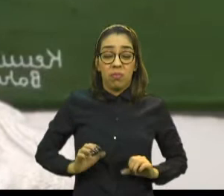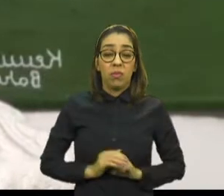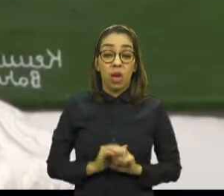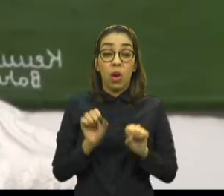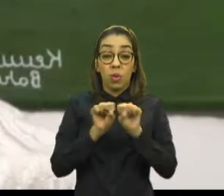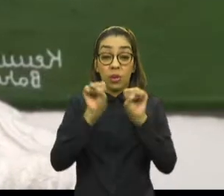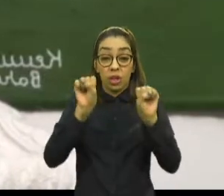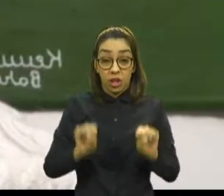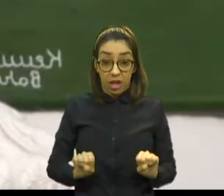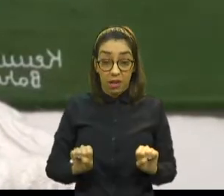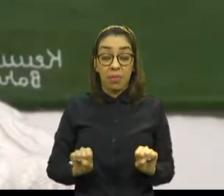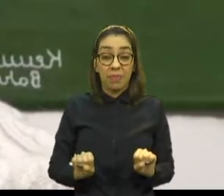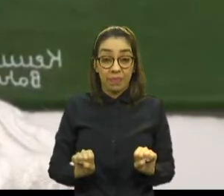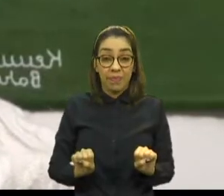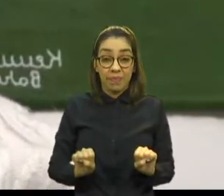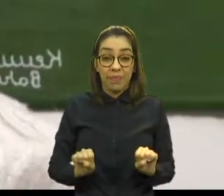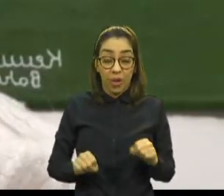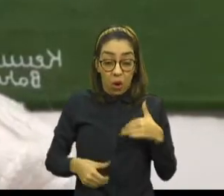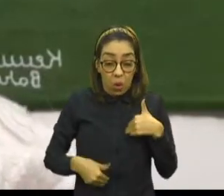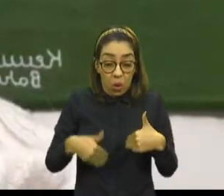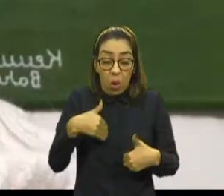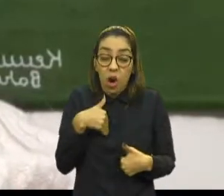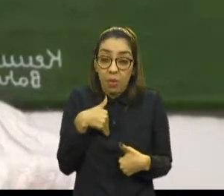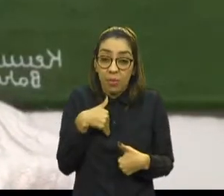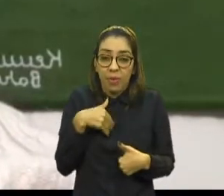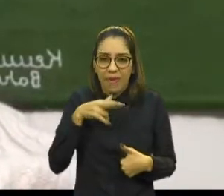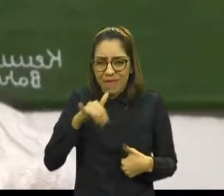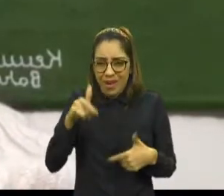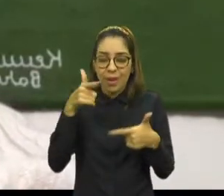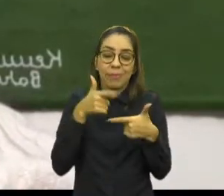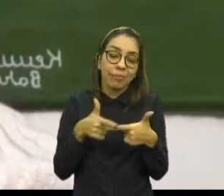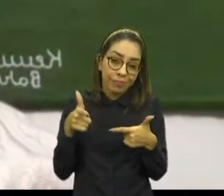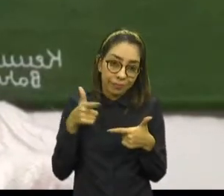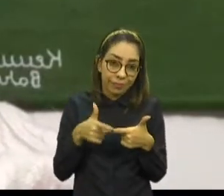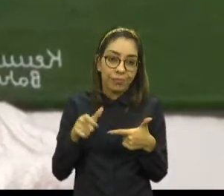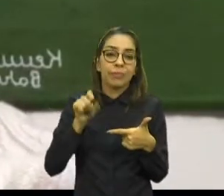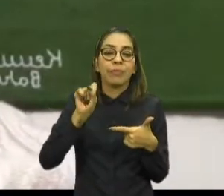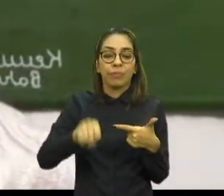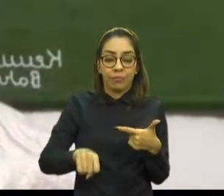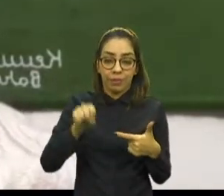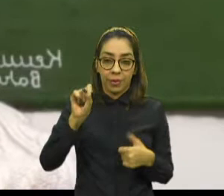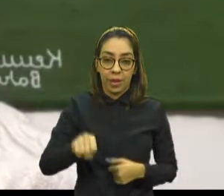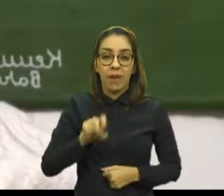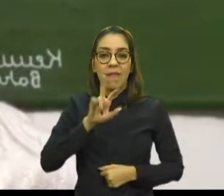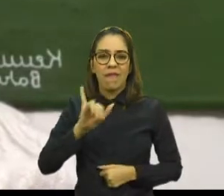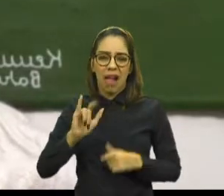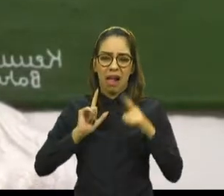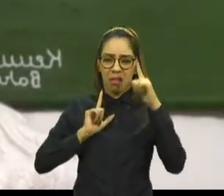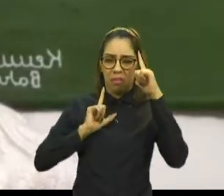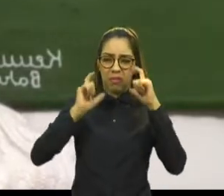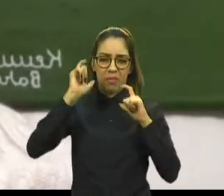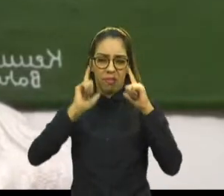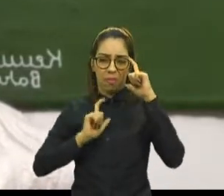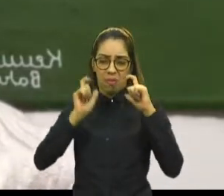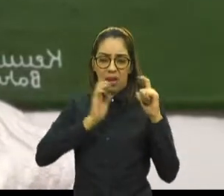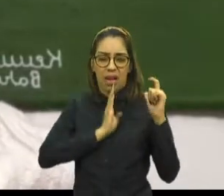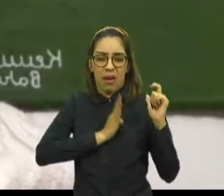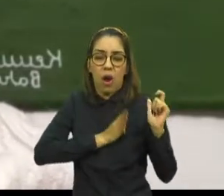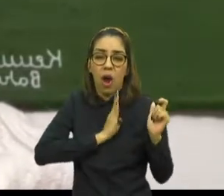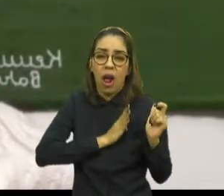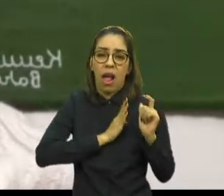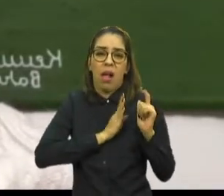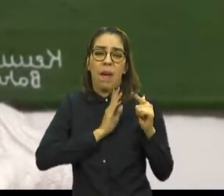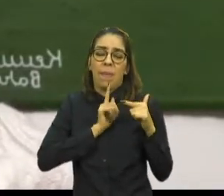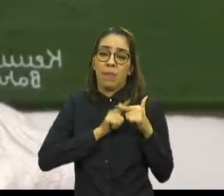central, ocasionando na criança não só malformações faciais, defeitos cardíacos,